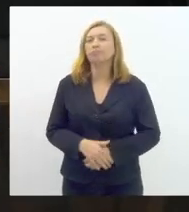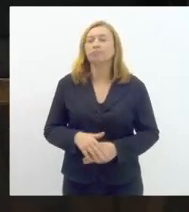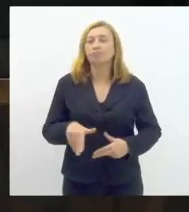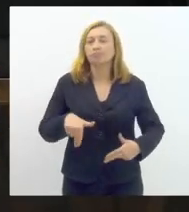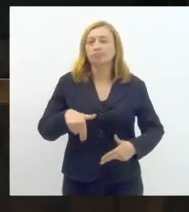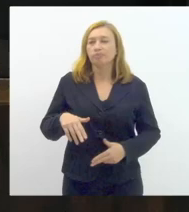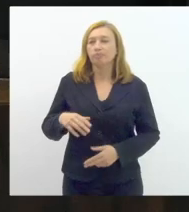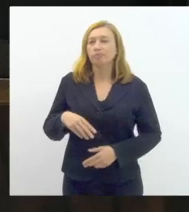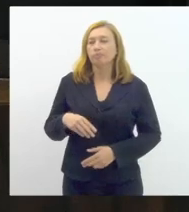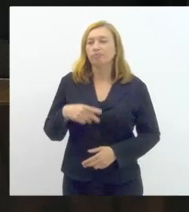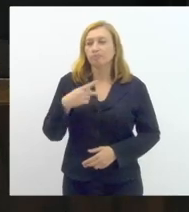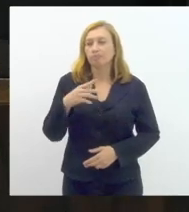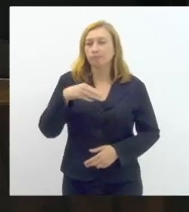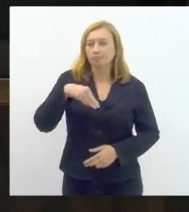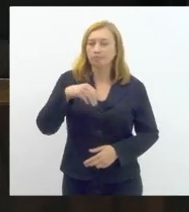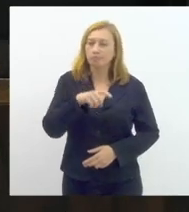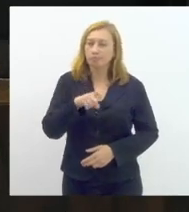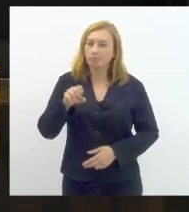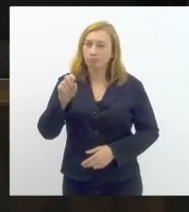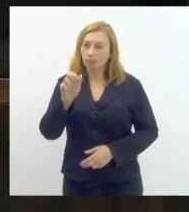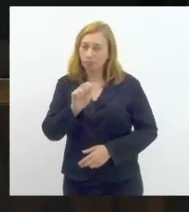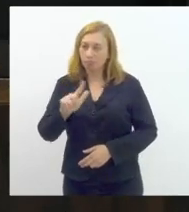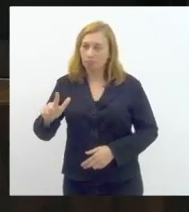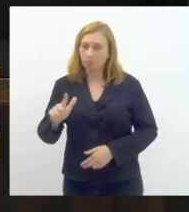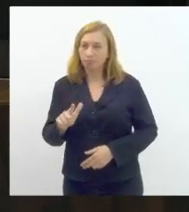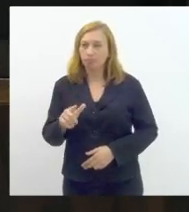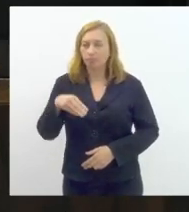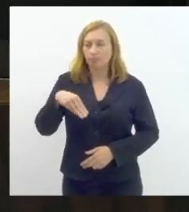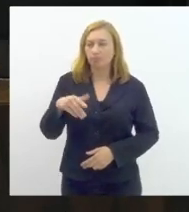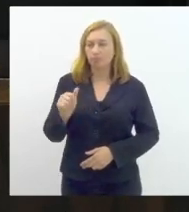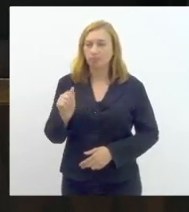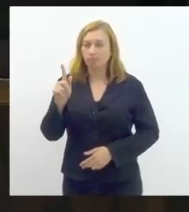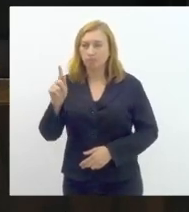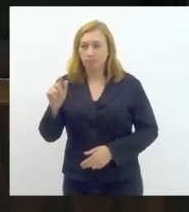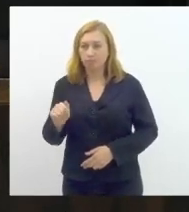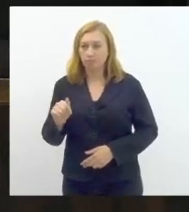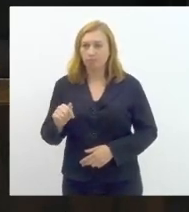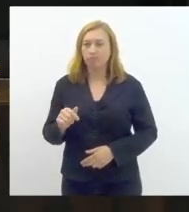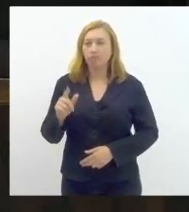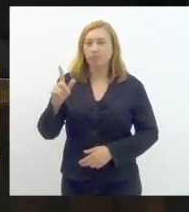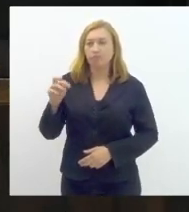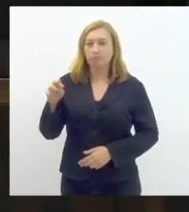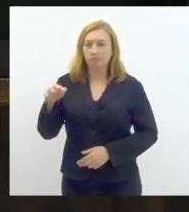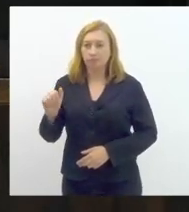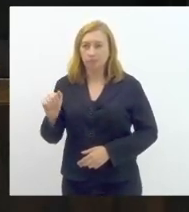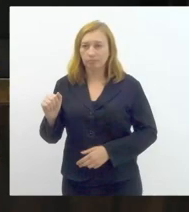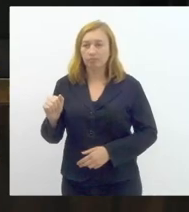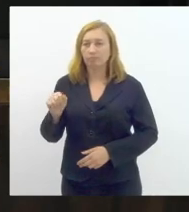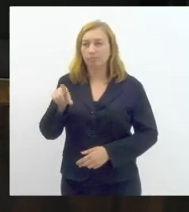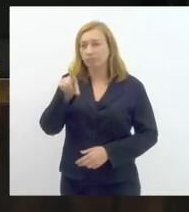quem vai falar agora é Maxwell de Magé. Prepara Letícia dos Santos de Nova Iguaçu.